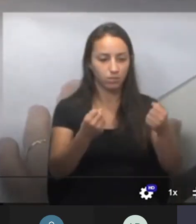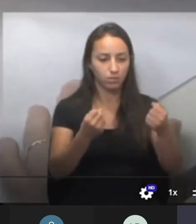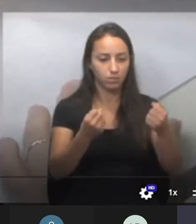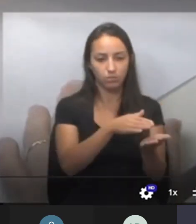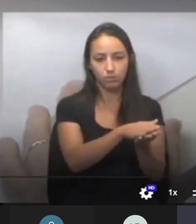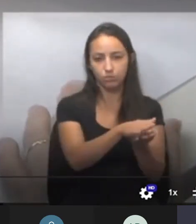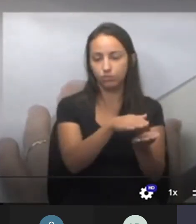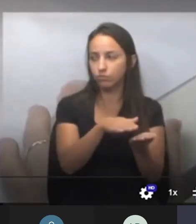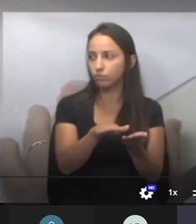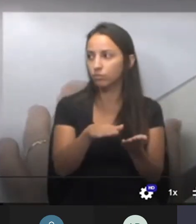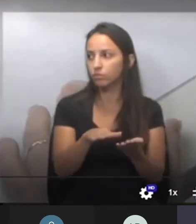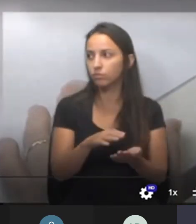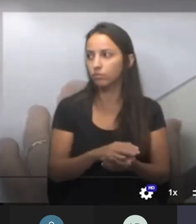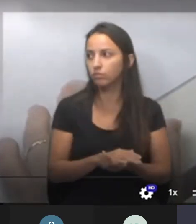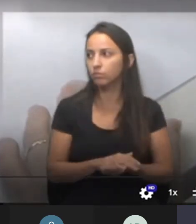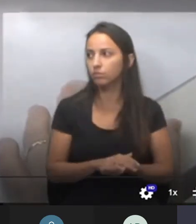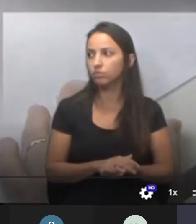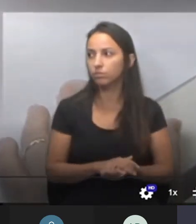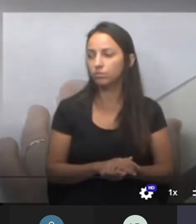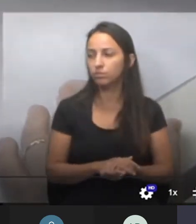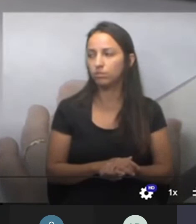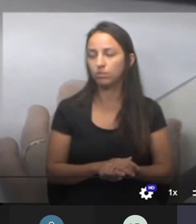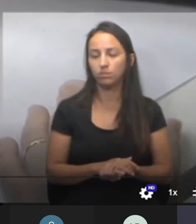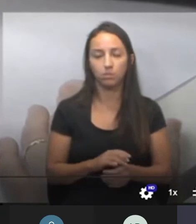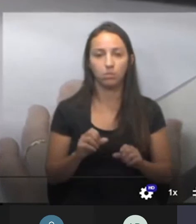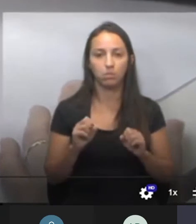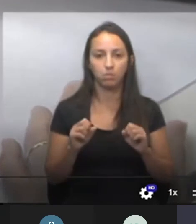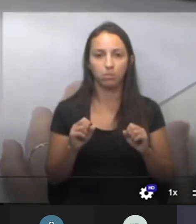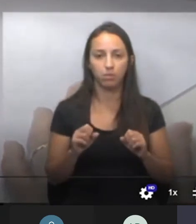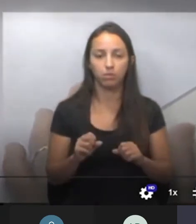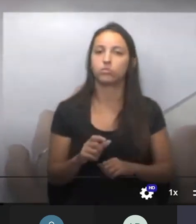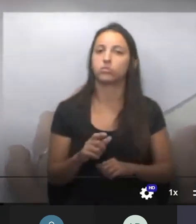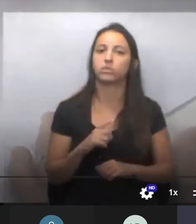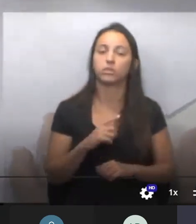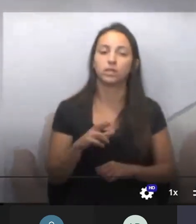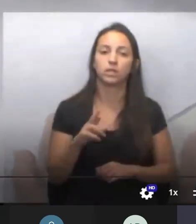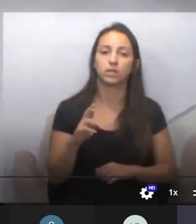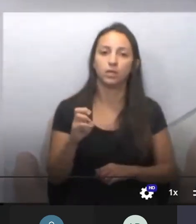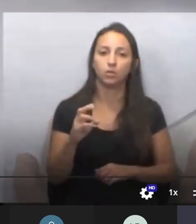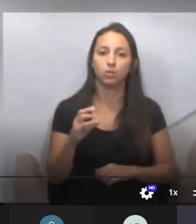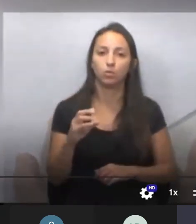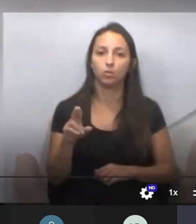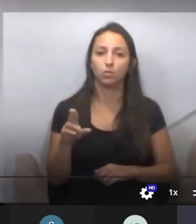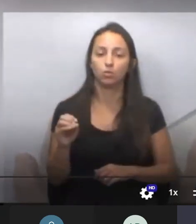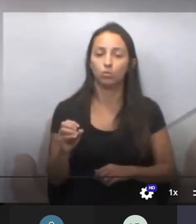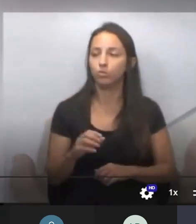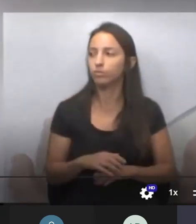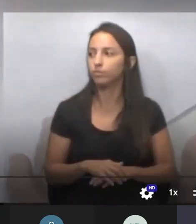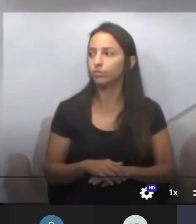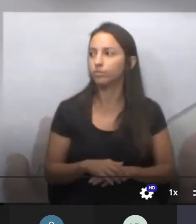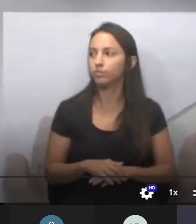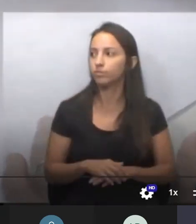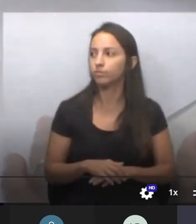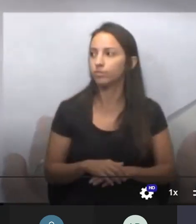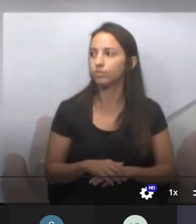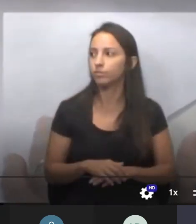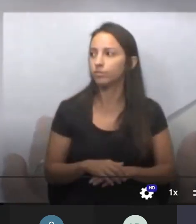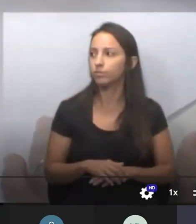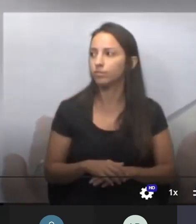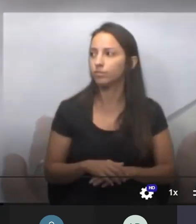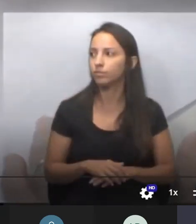estacionamento. Estacionamento pode ocupar recuo, tá certo? Administração mais